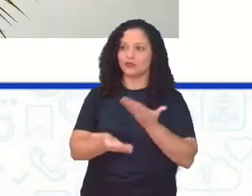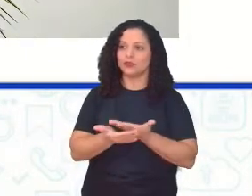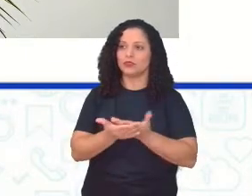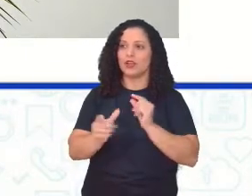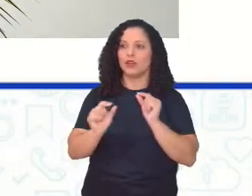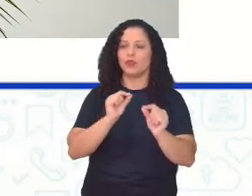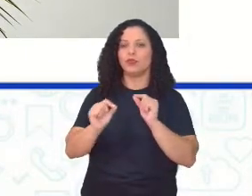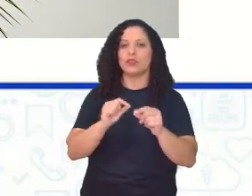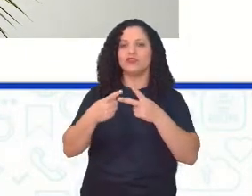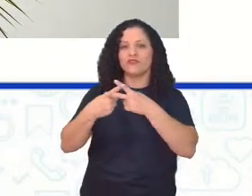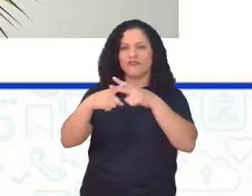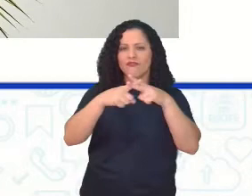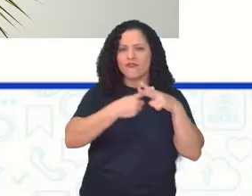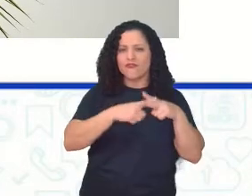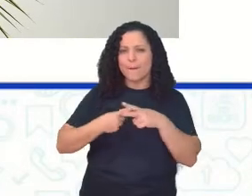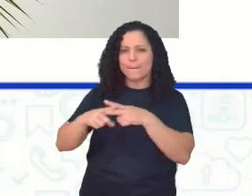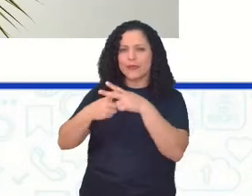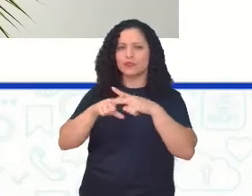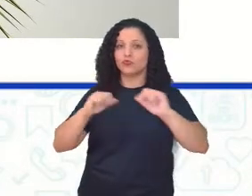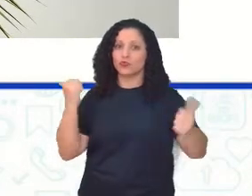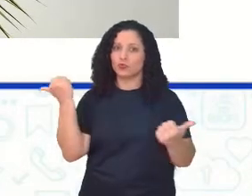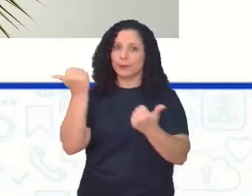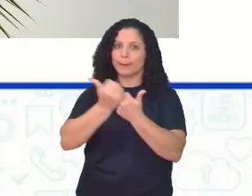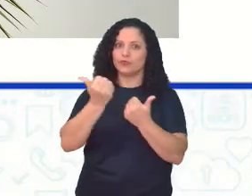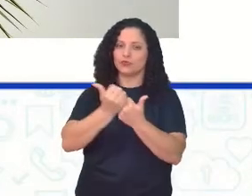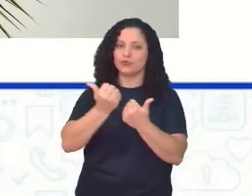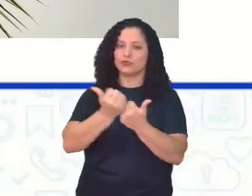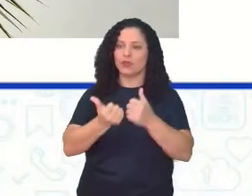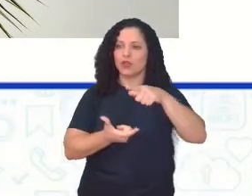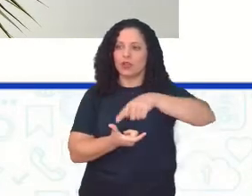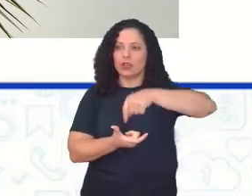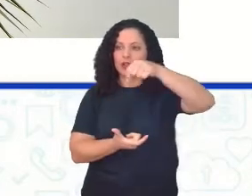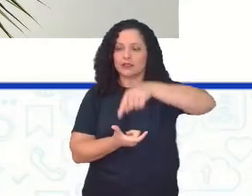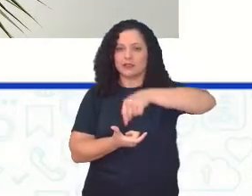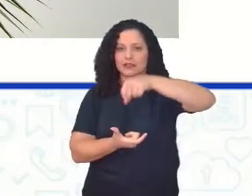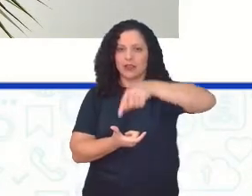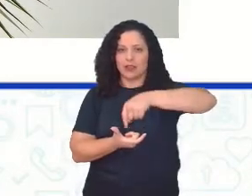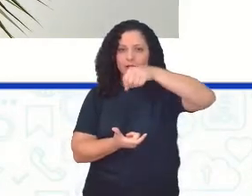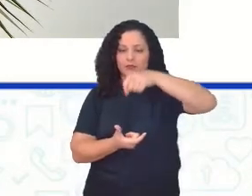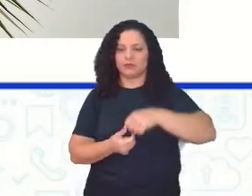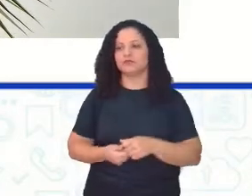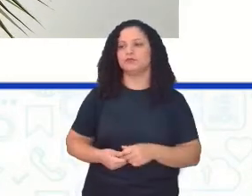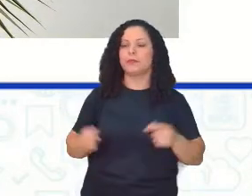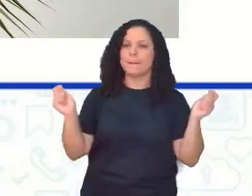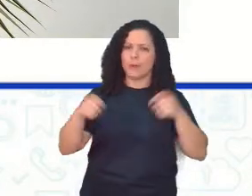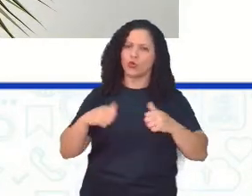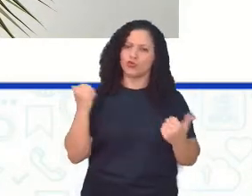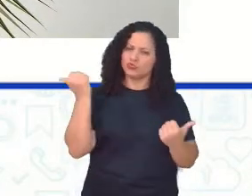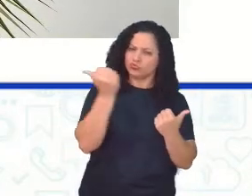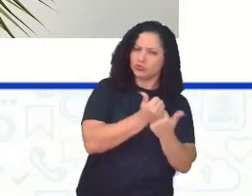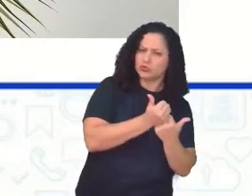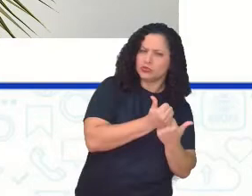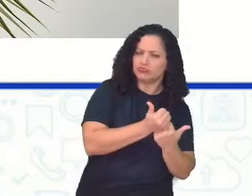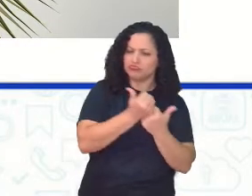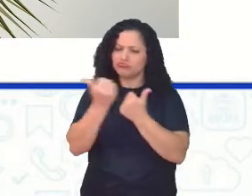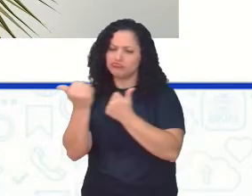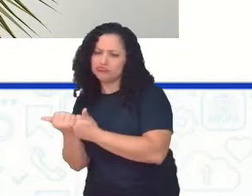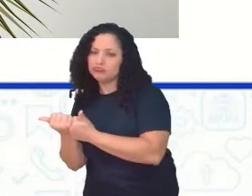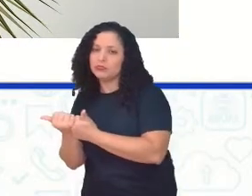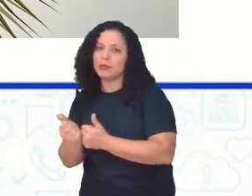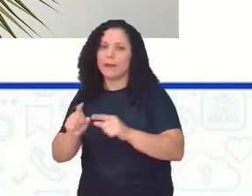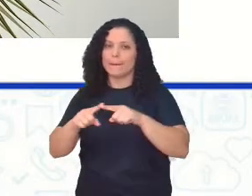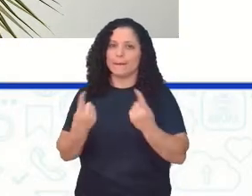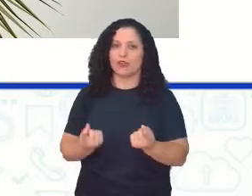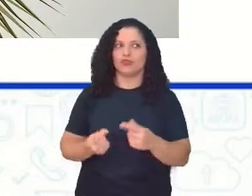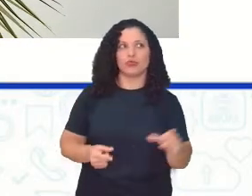mecanismos de substituição lexical, né? Isso. Quando eu digo que você pode substituir um termo por outro, mas não é trocar